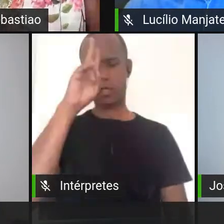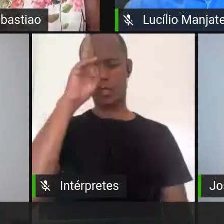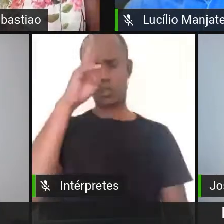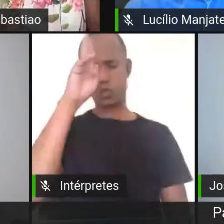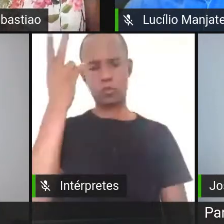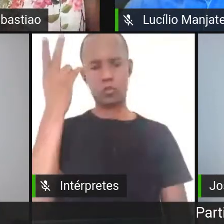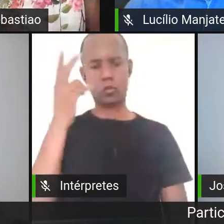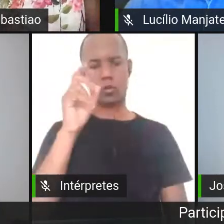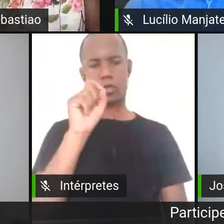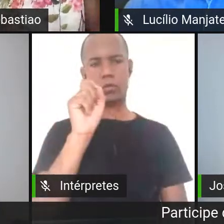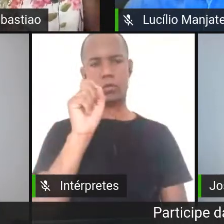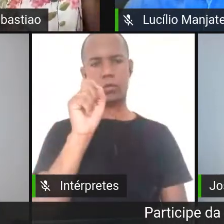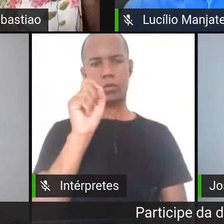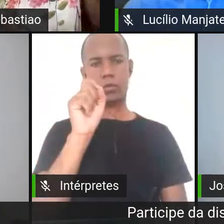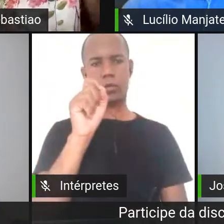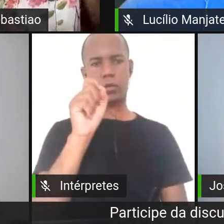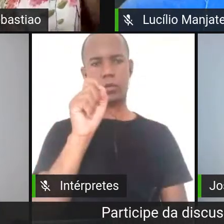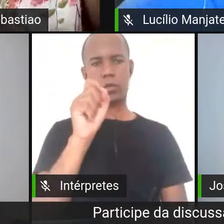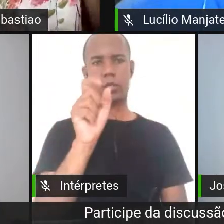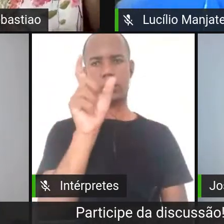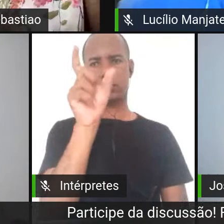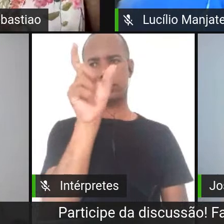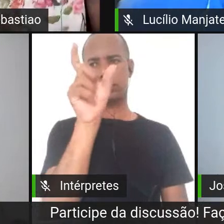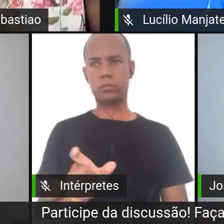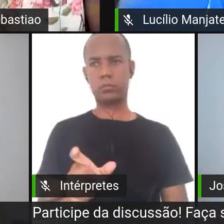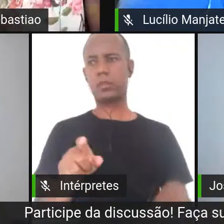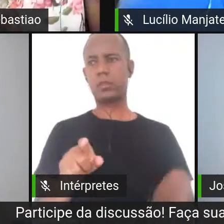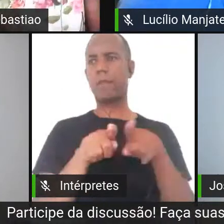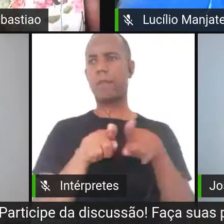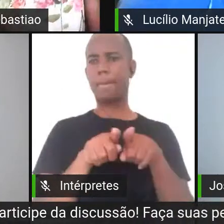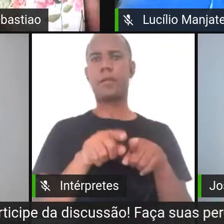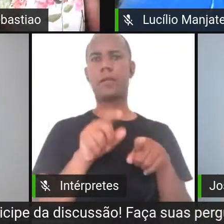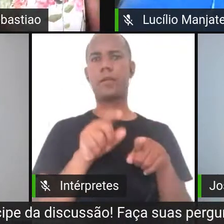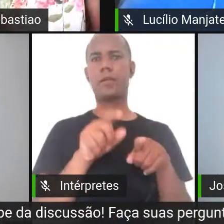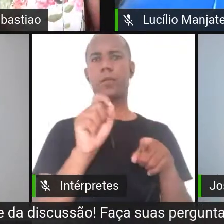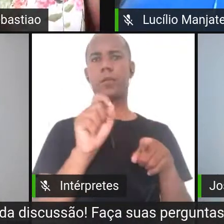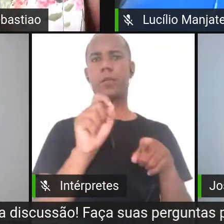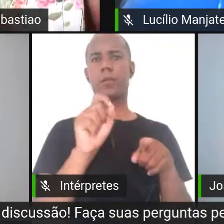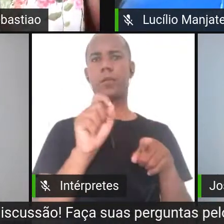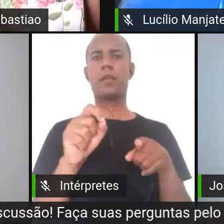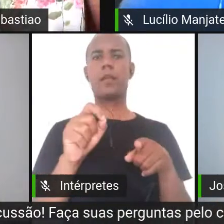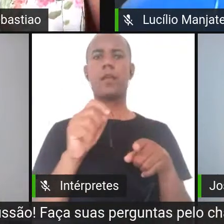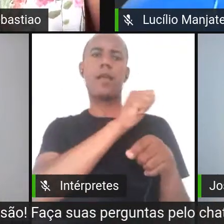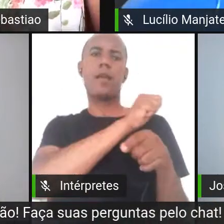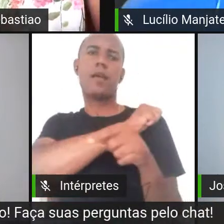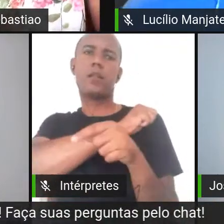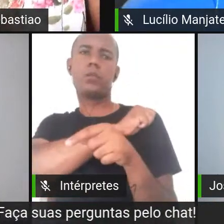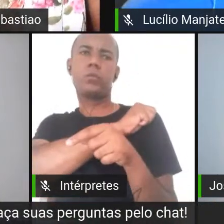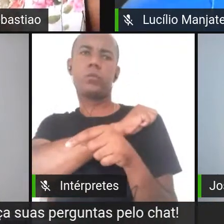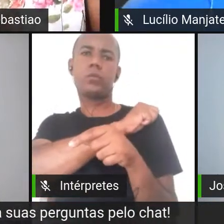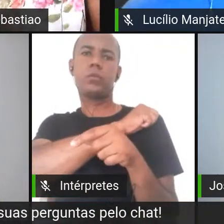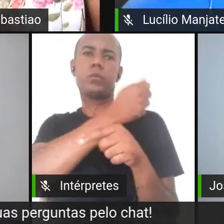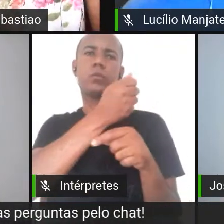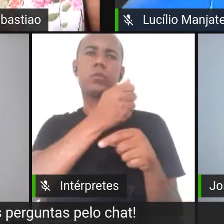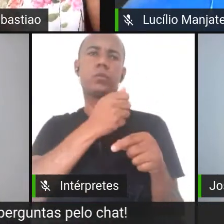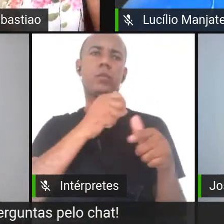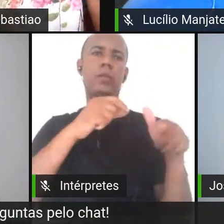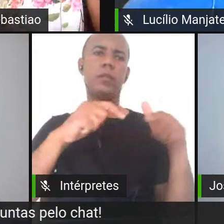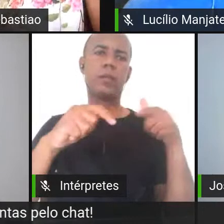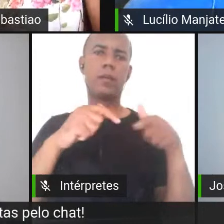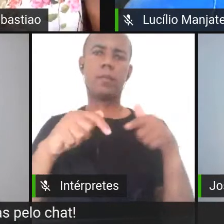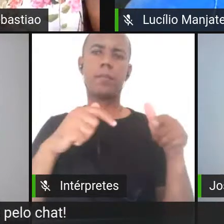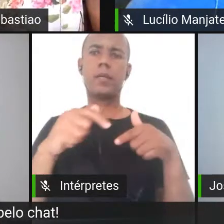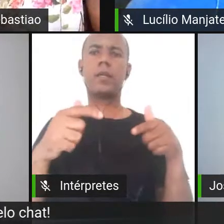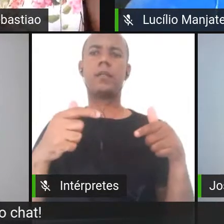Esse trabalho só foi conhecido pelos alunos da escola onde eu trabalho porque nós propusemos. Eles sozinhos não